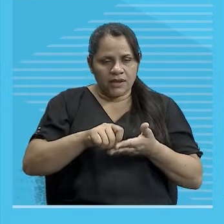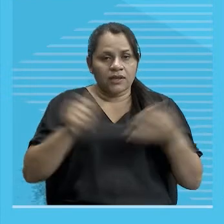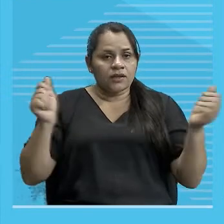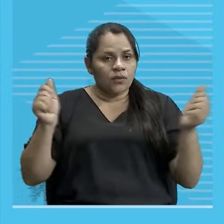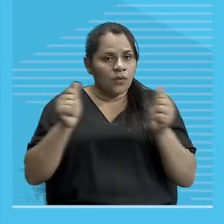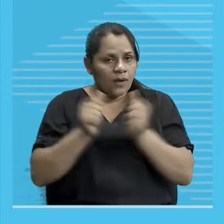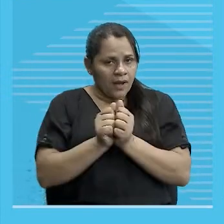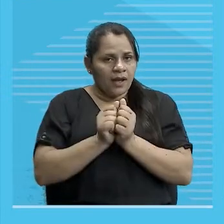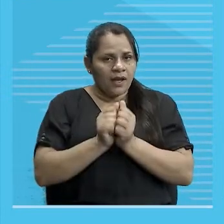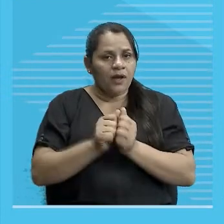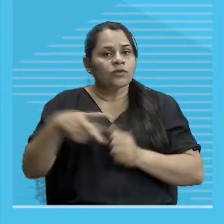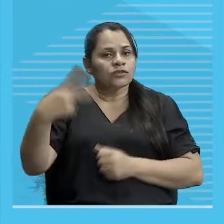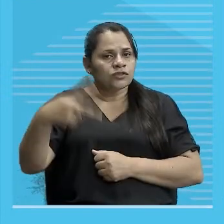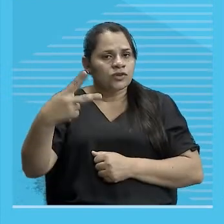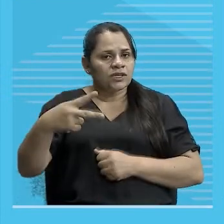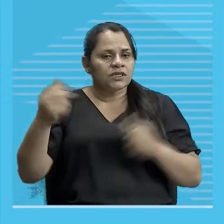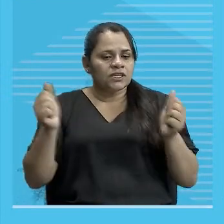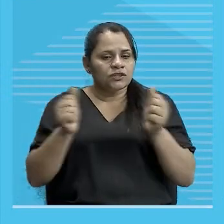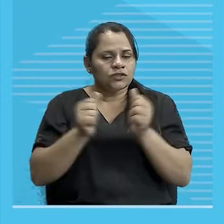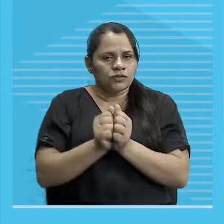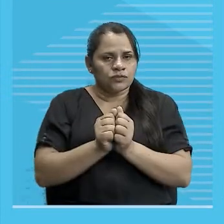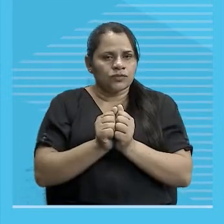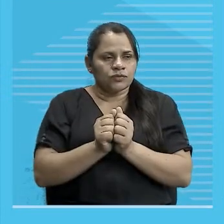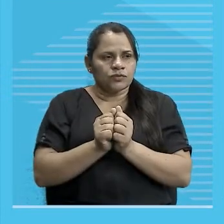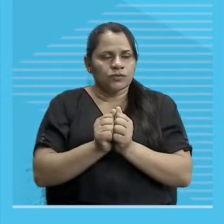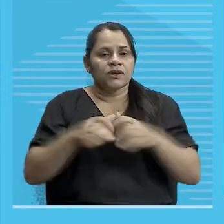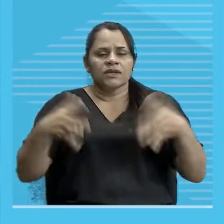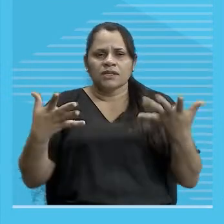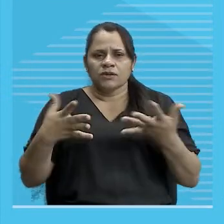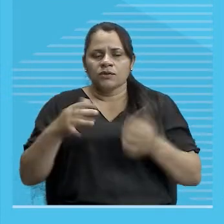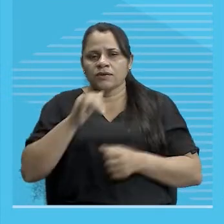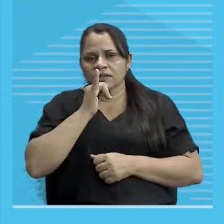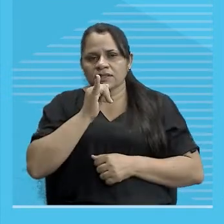outro. Tipo assim, aqui a gente escreveria, ela foi